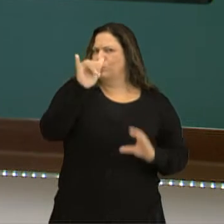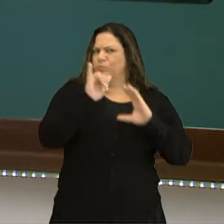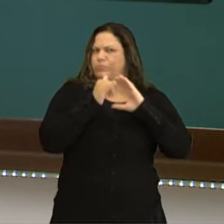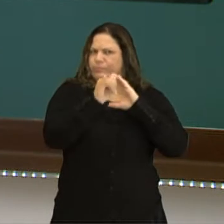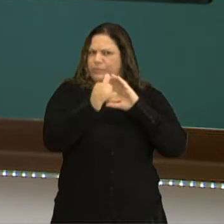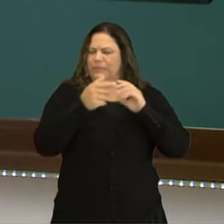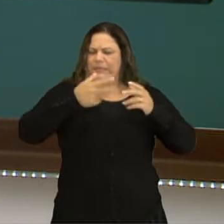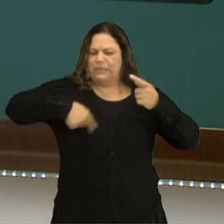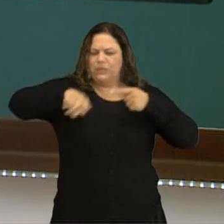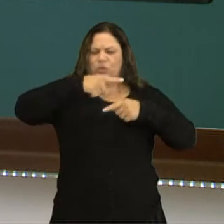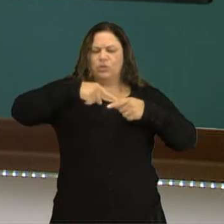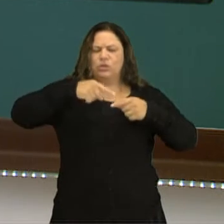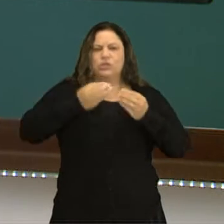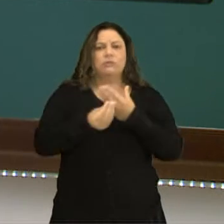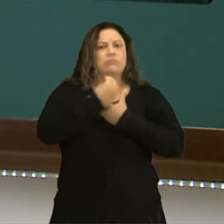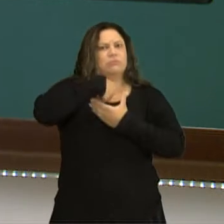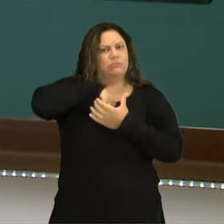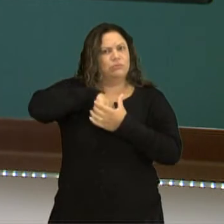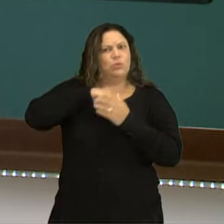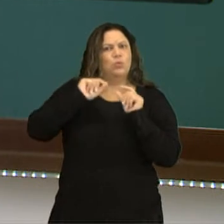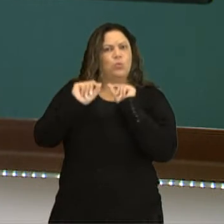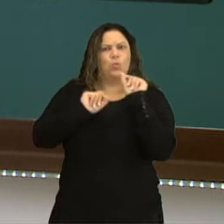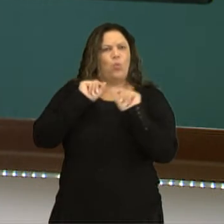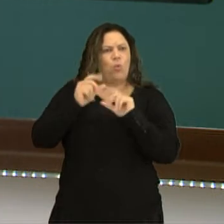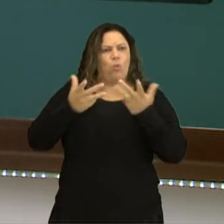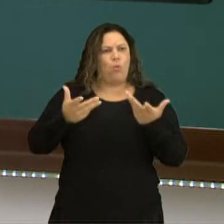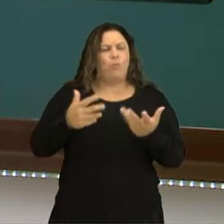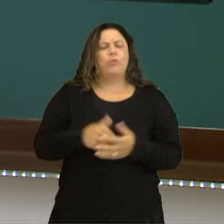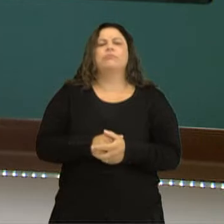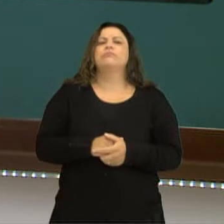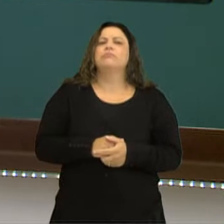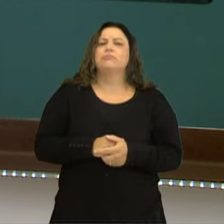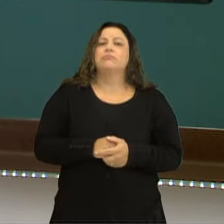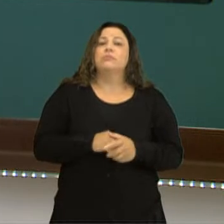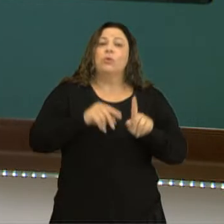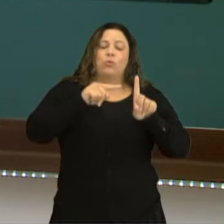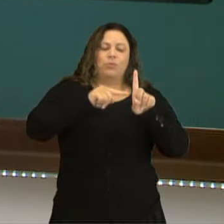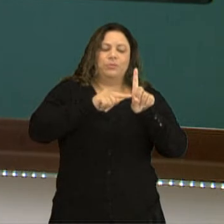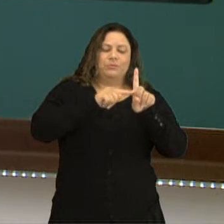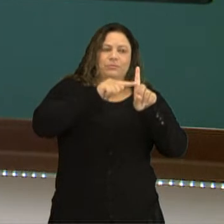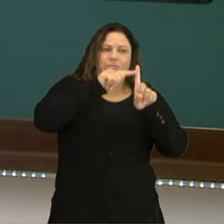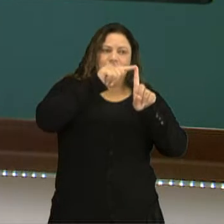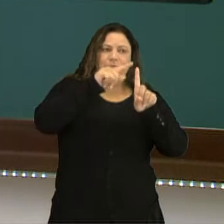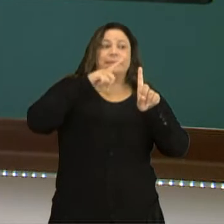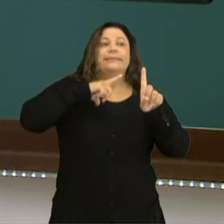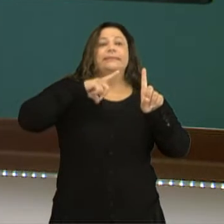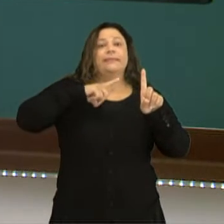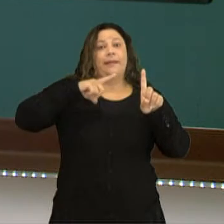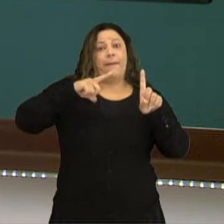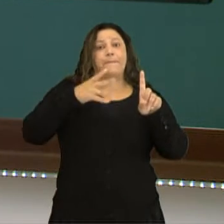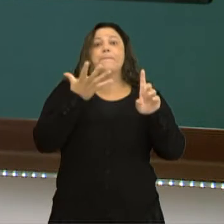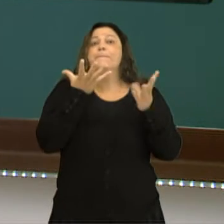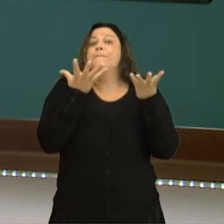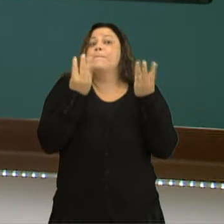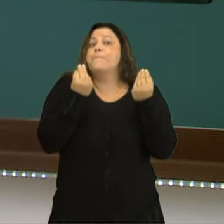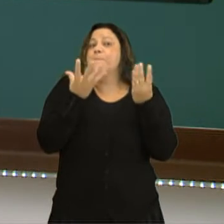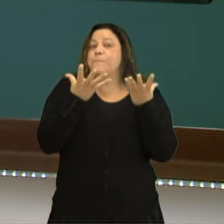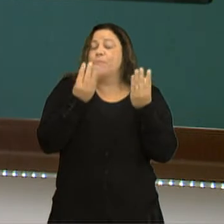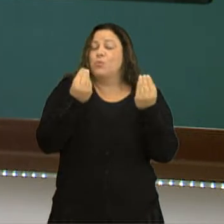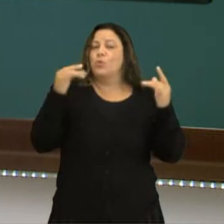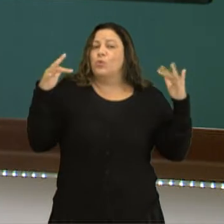a temperatura é elevada, a energia interna é elevada. Então, existe